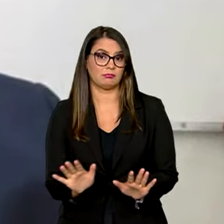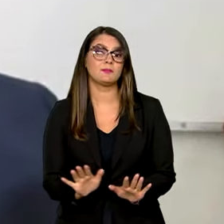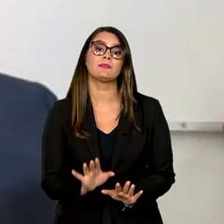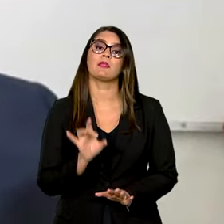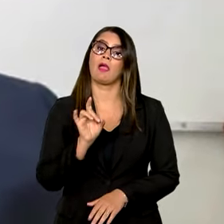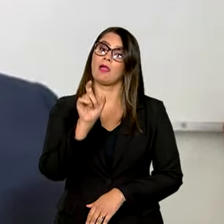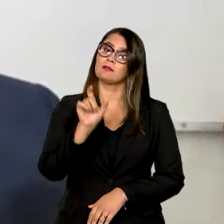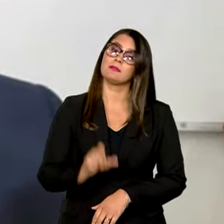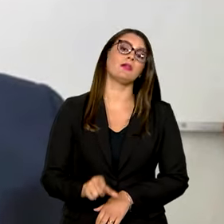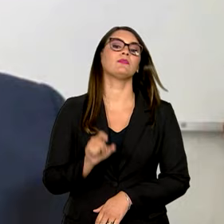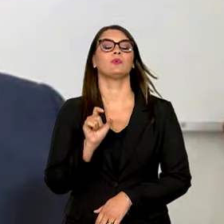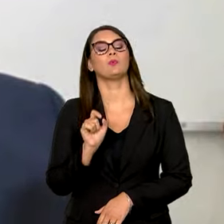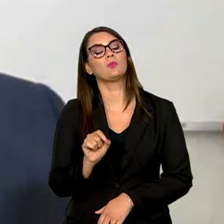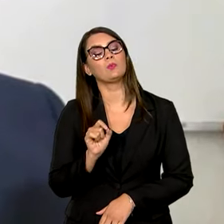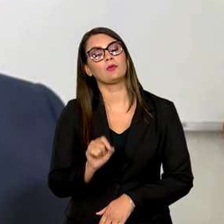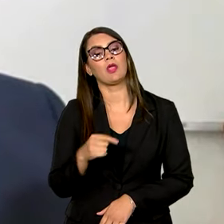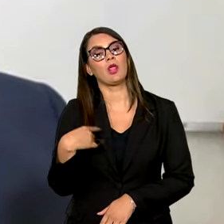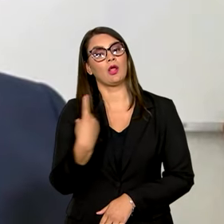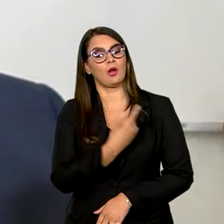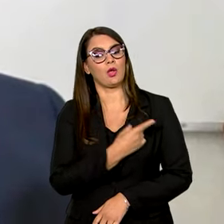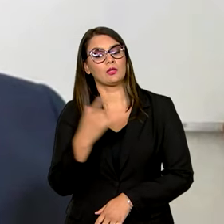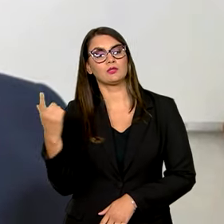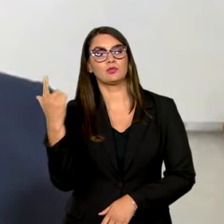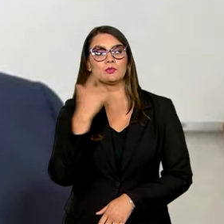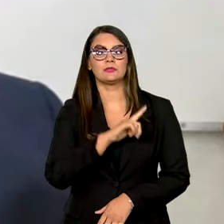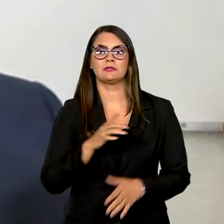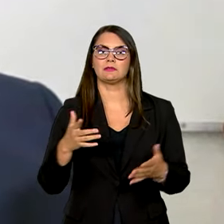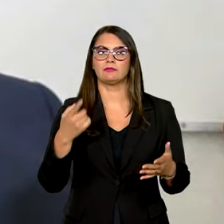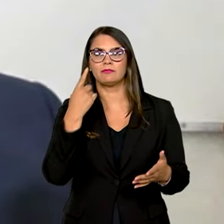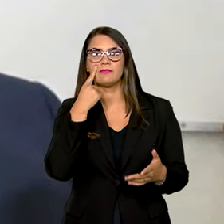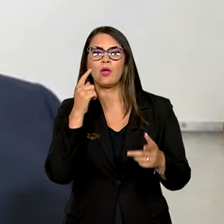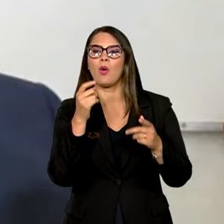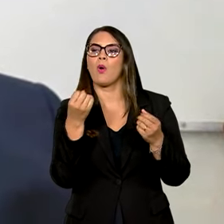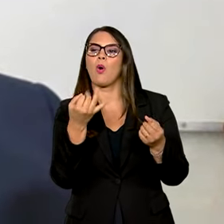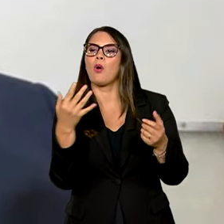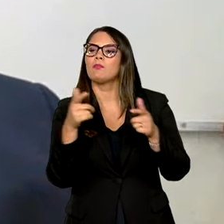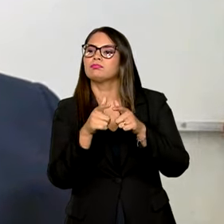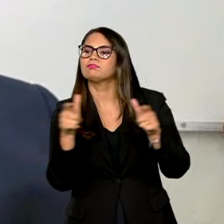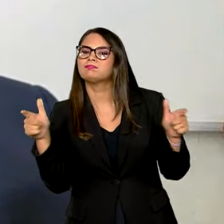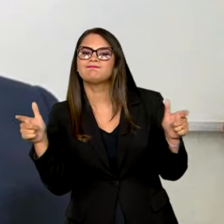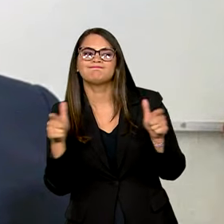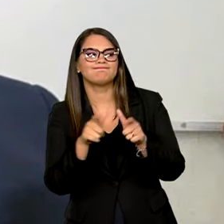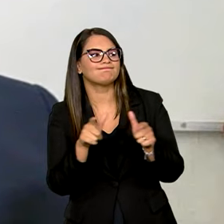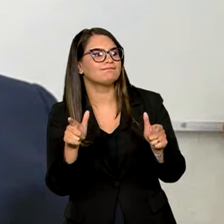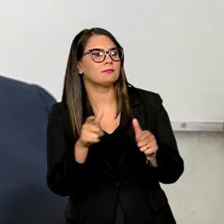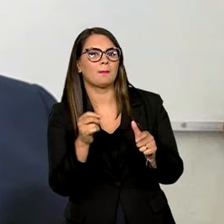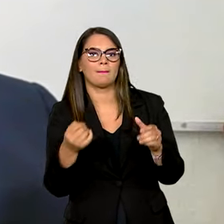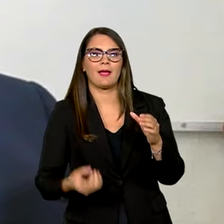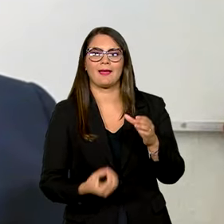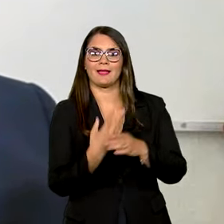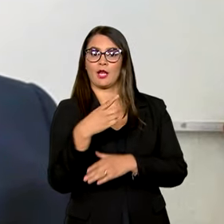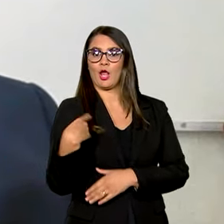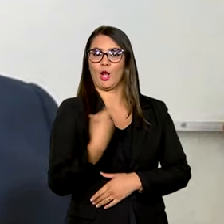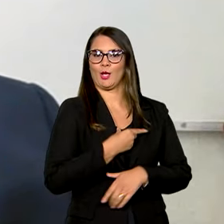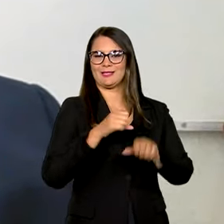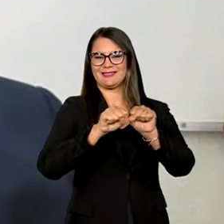ela serve como eu te disse para que a gente possa estimar o tamanho do mercado para para fins de implementação dos nossos sistemas de